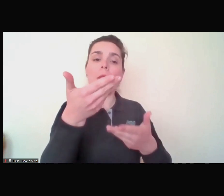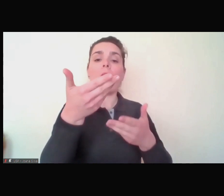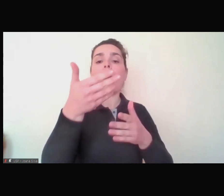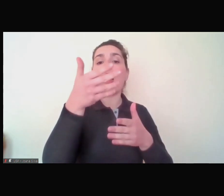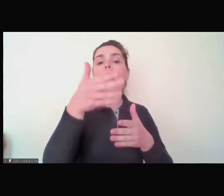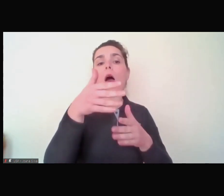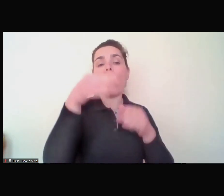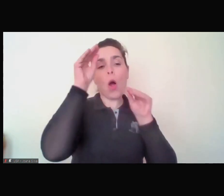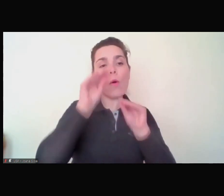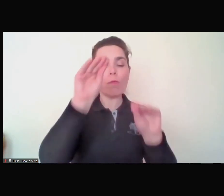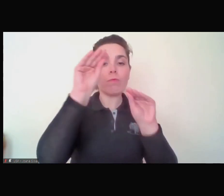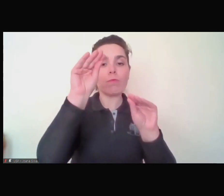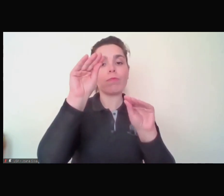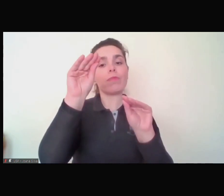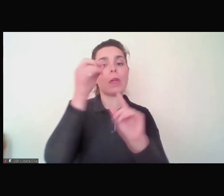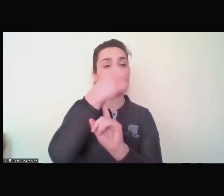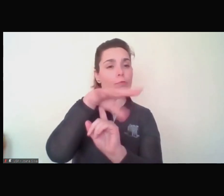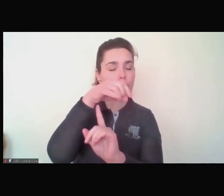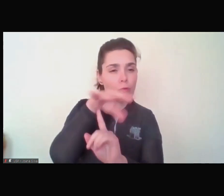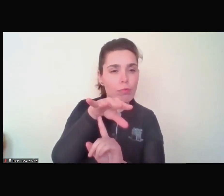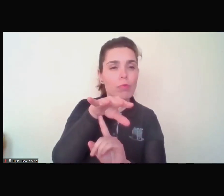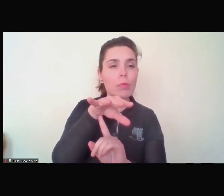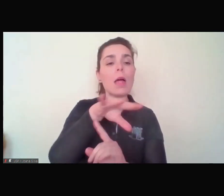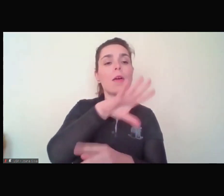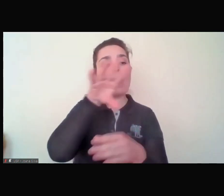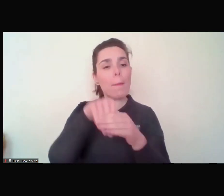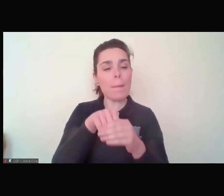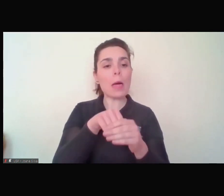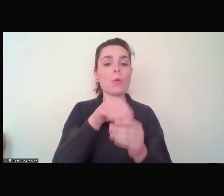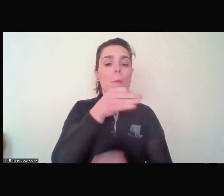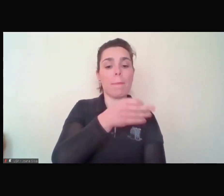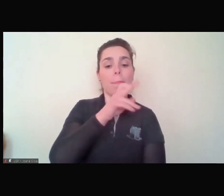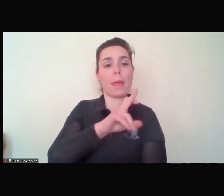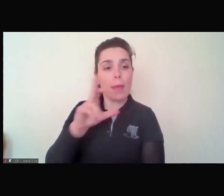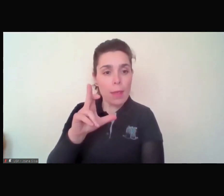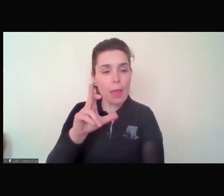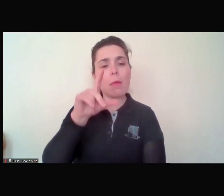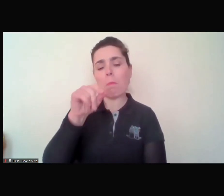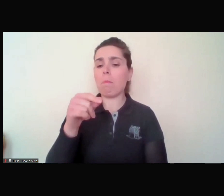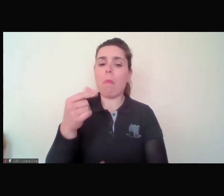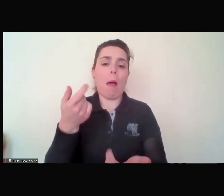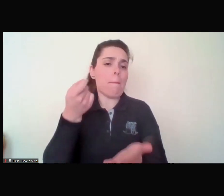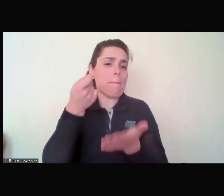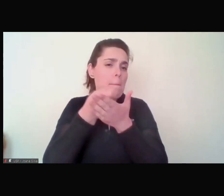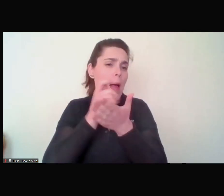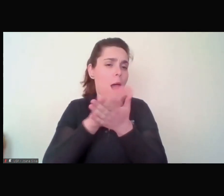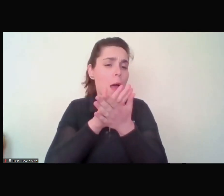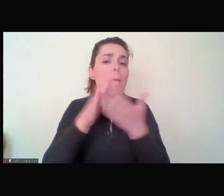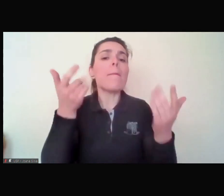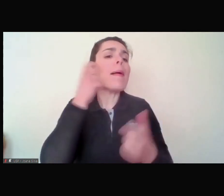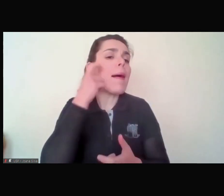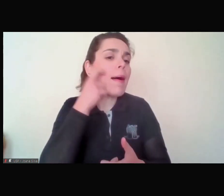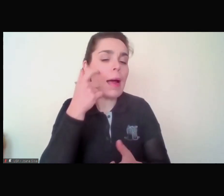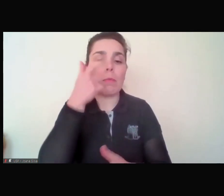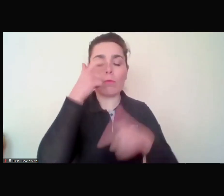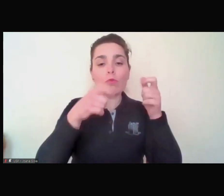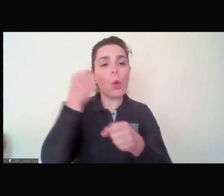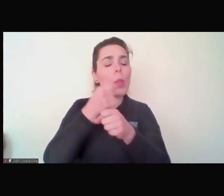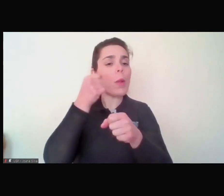da capacitação digital, disponível no âmbito do PRR, de forma gratuita a todos os trabalhadores em funções